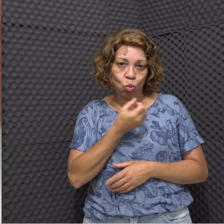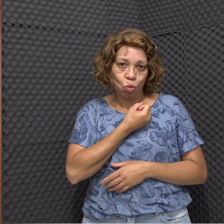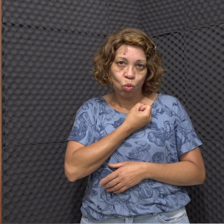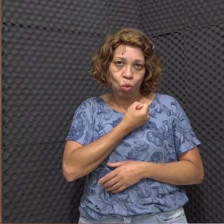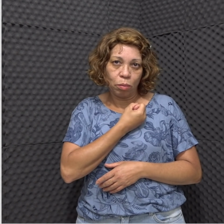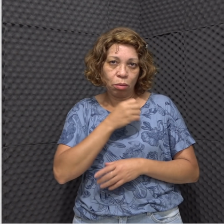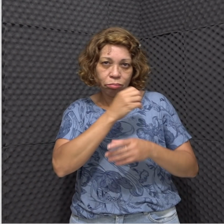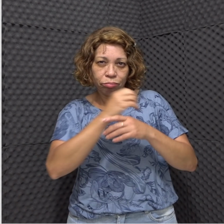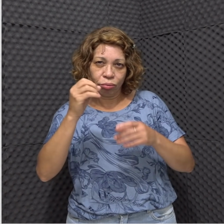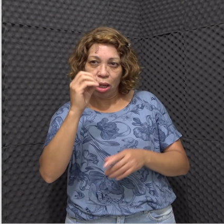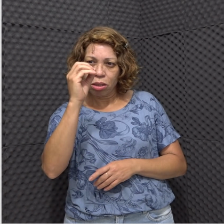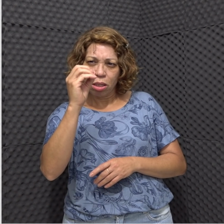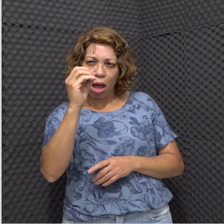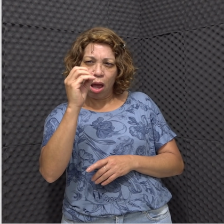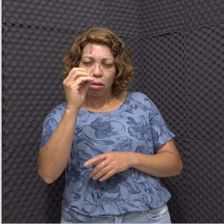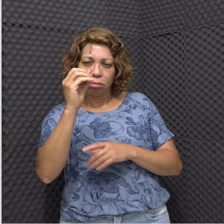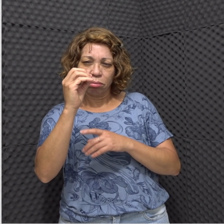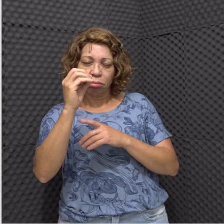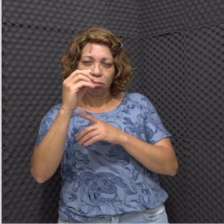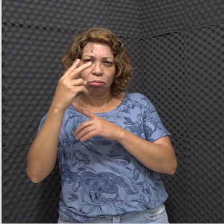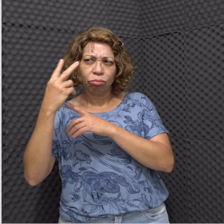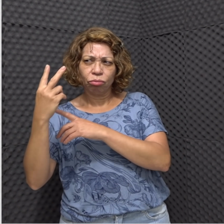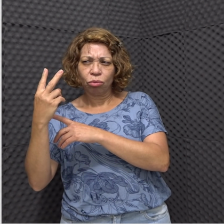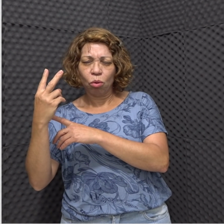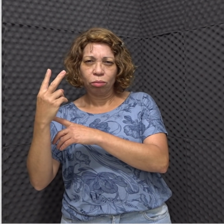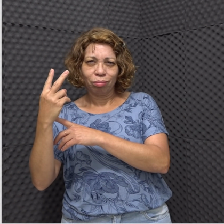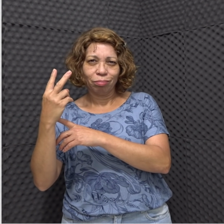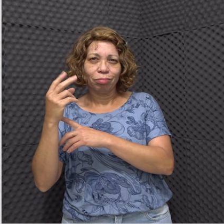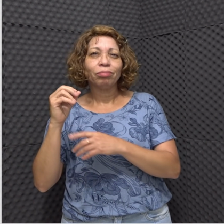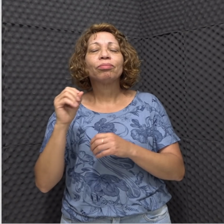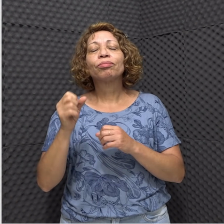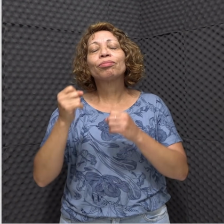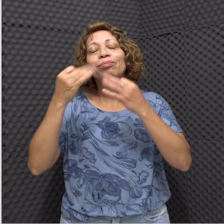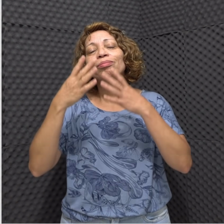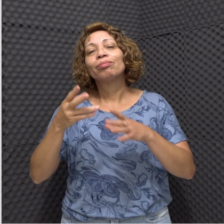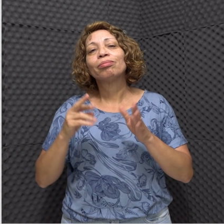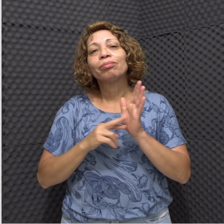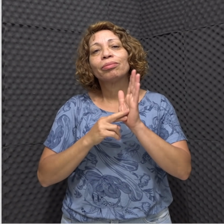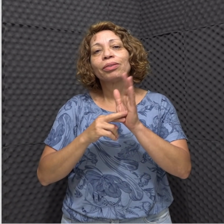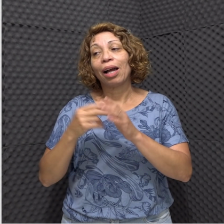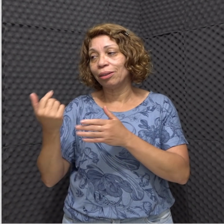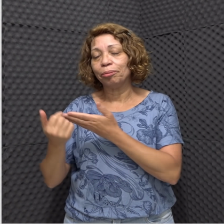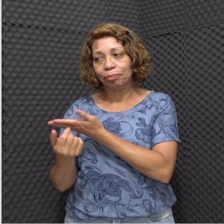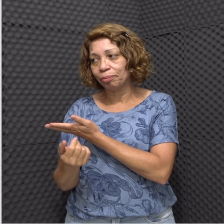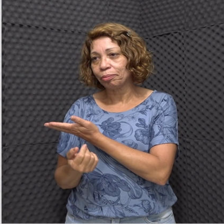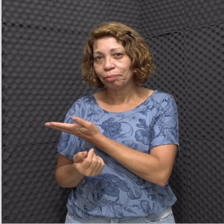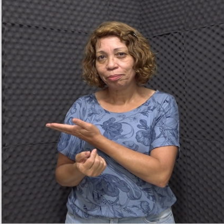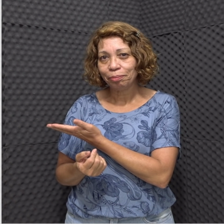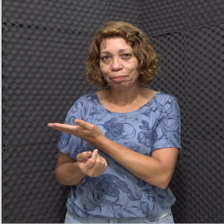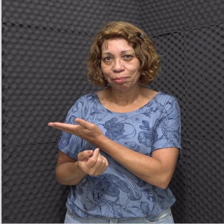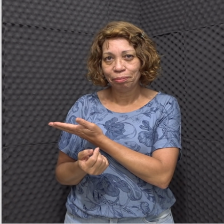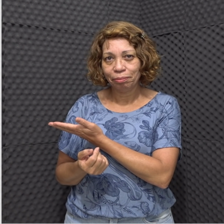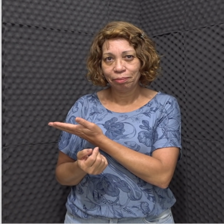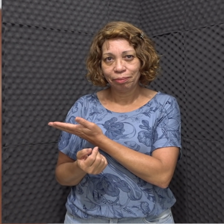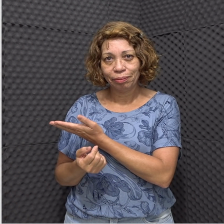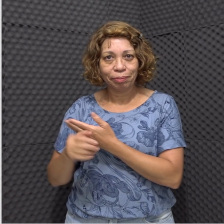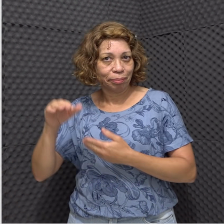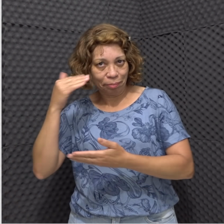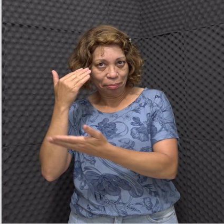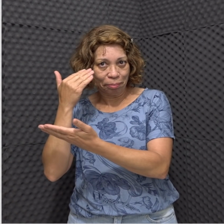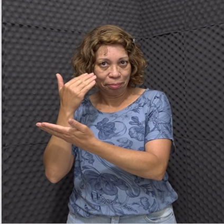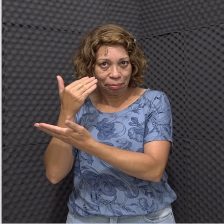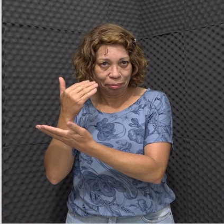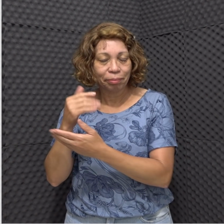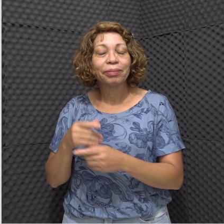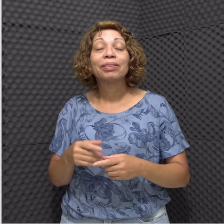números naturais compreendidos entre 0 e 2. Como estamos falando de conjunto de números naturais, vamos representar pelo N maiúsculo, igual,